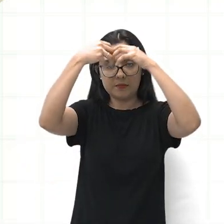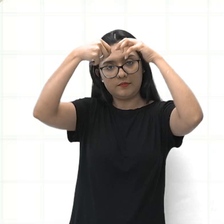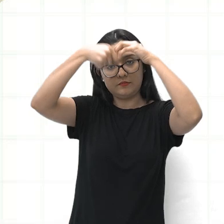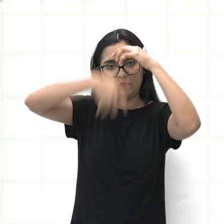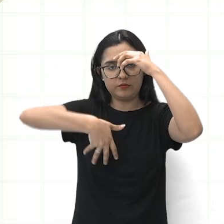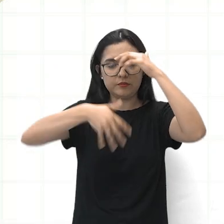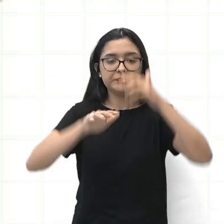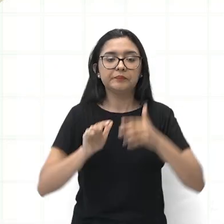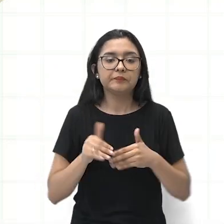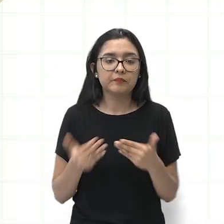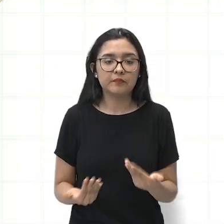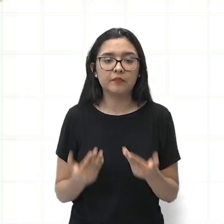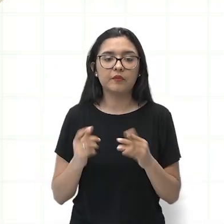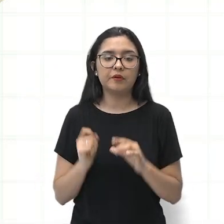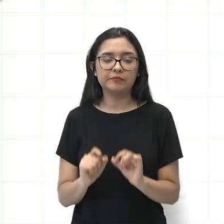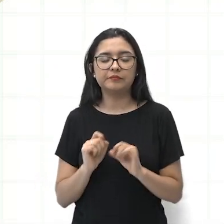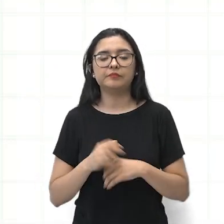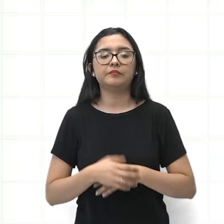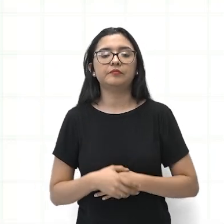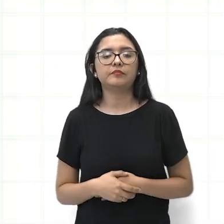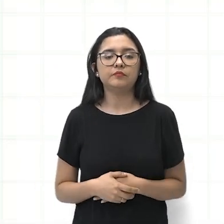nervoso. E